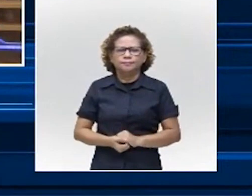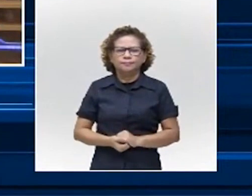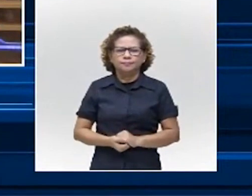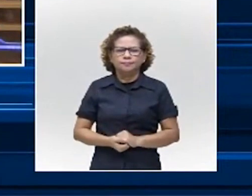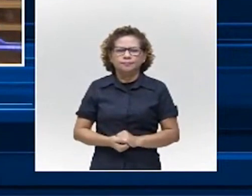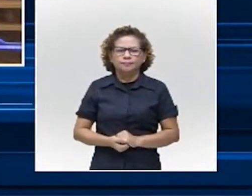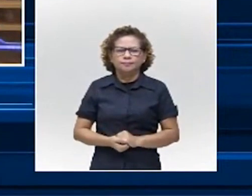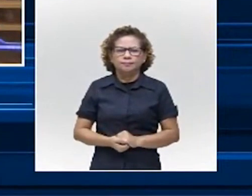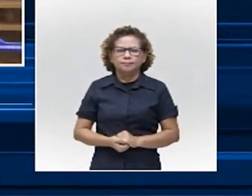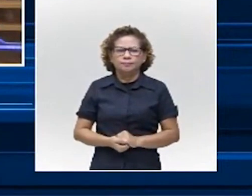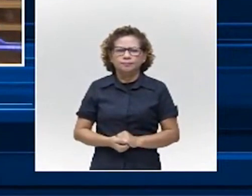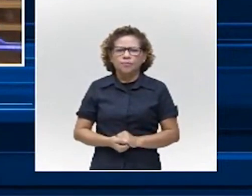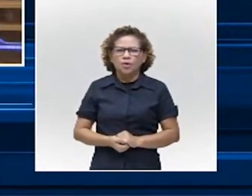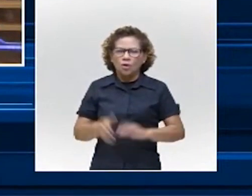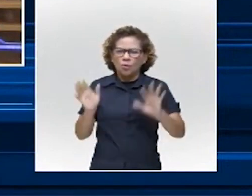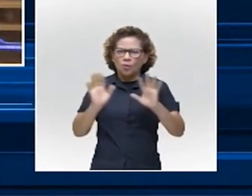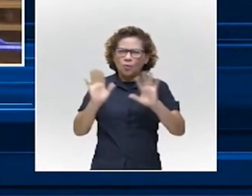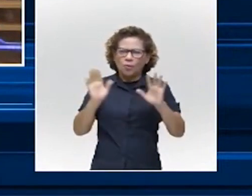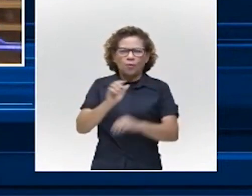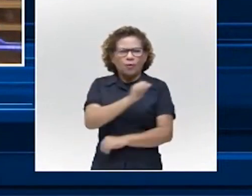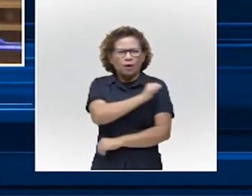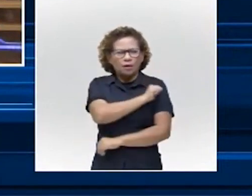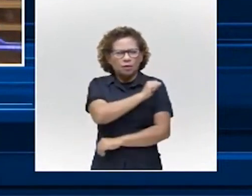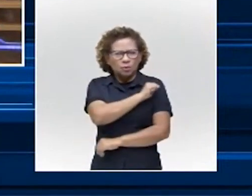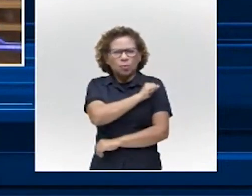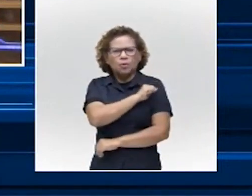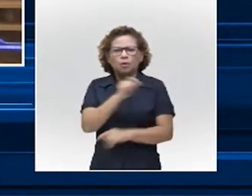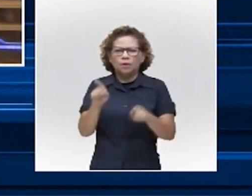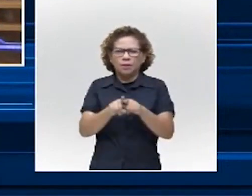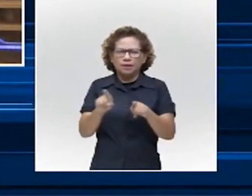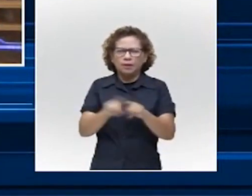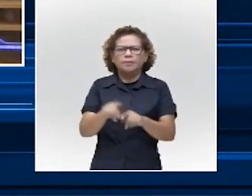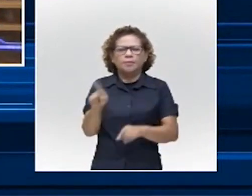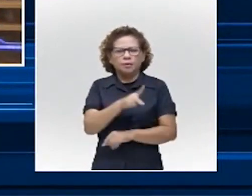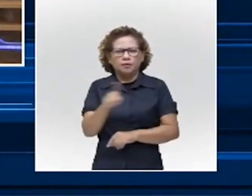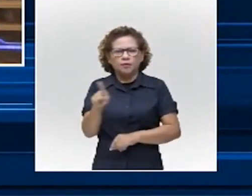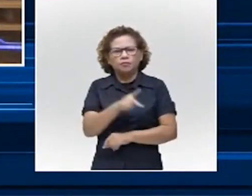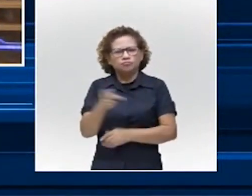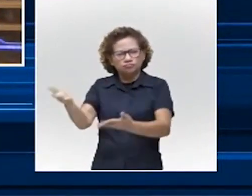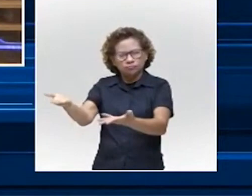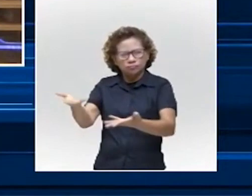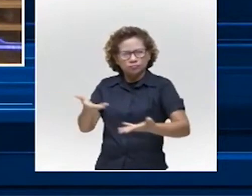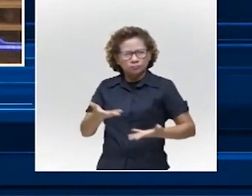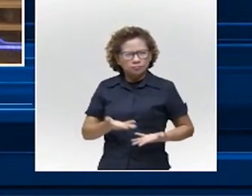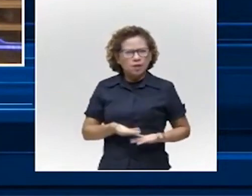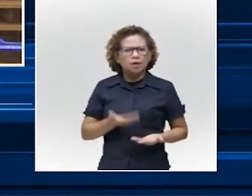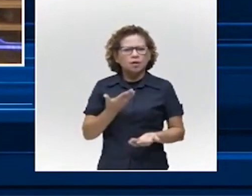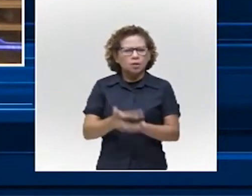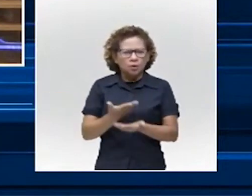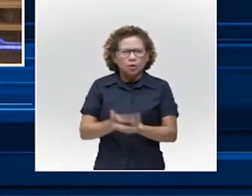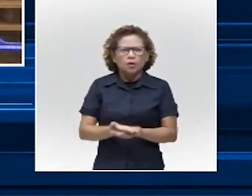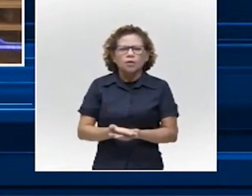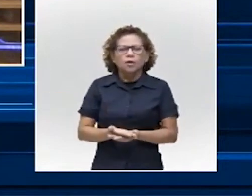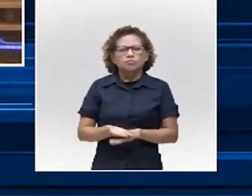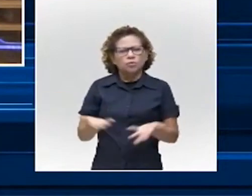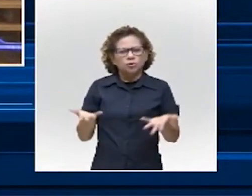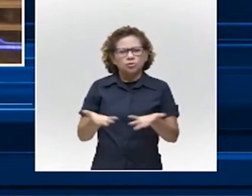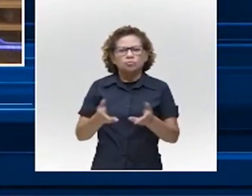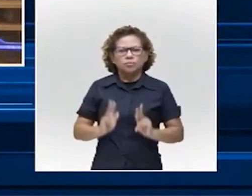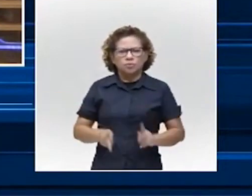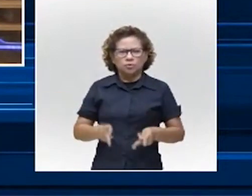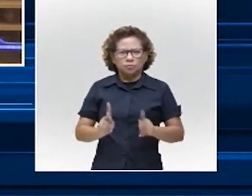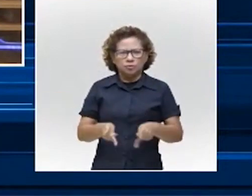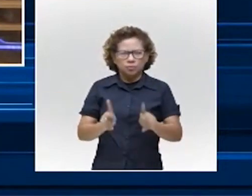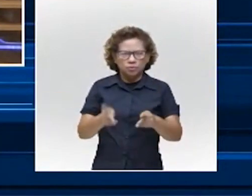Olá, alunos e alunas, professores e professoras, sejam todos bem-vindos à nossa aula de hoje, continuando o nosso estudo da